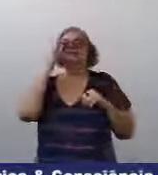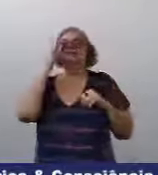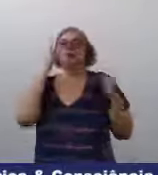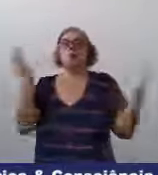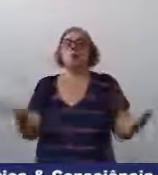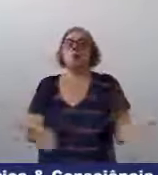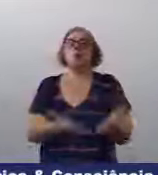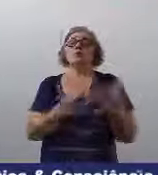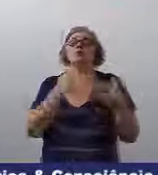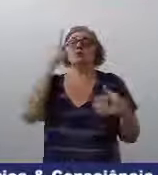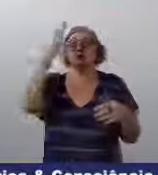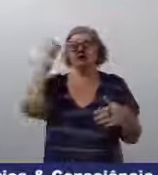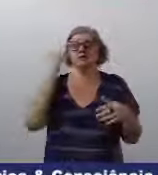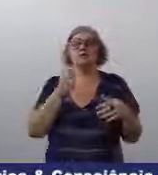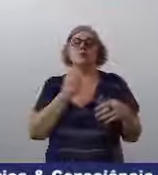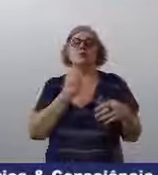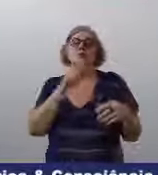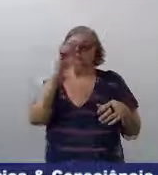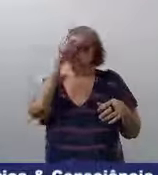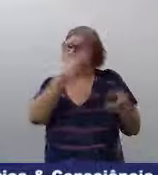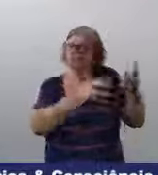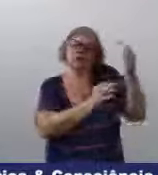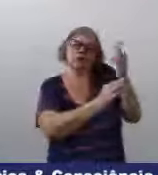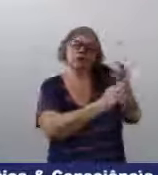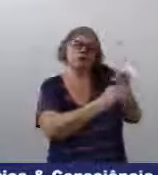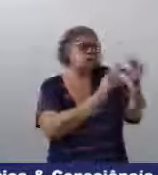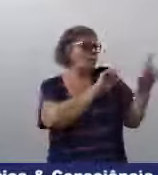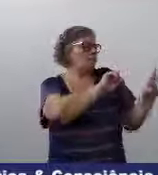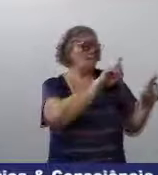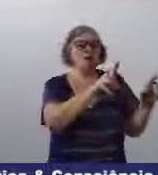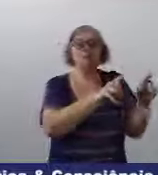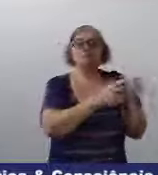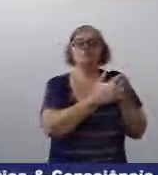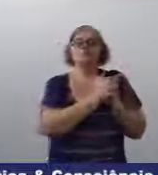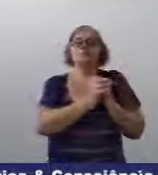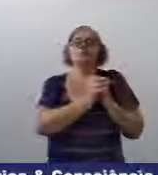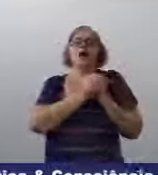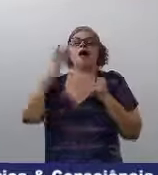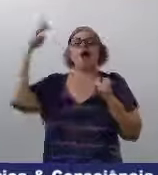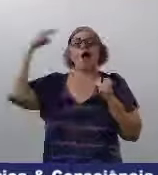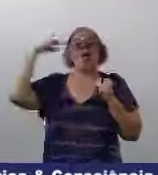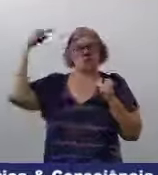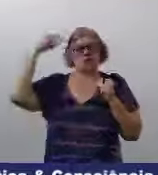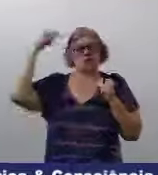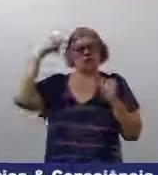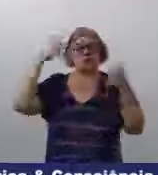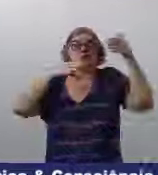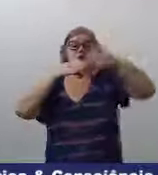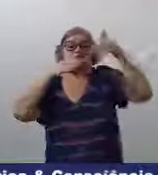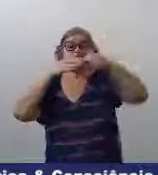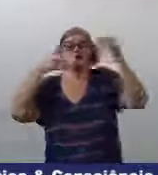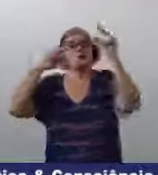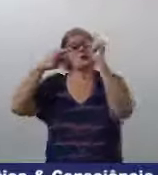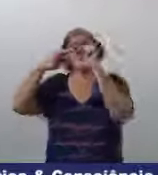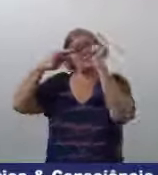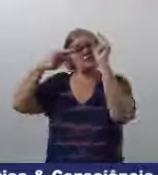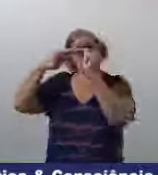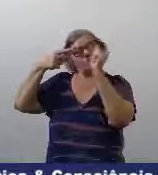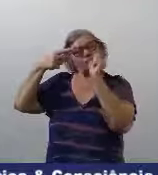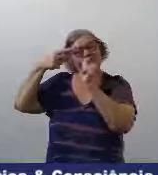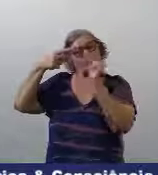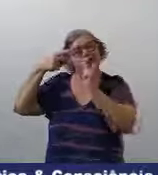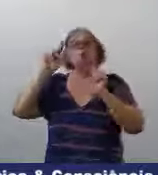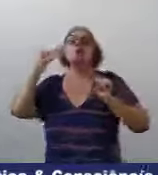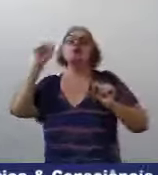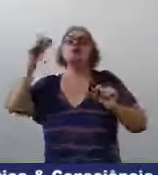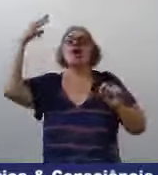socorro. Hoje, por exemplo, se sabe, não há dúvida entre os físicos, a consciência influi no comportamento das partículas